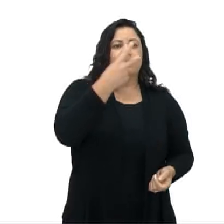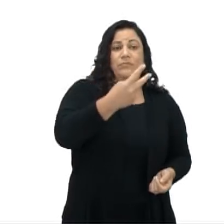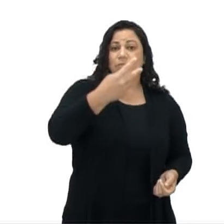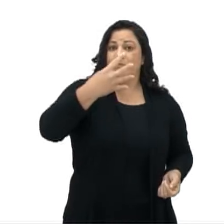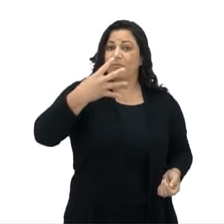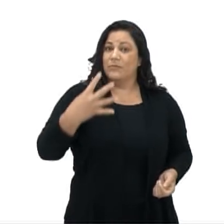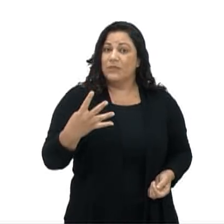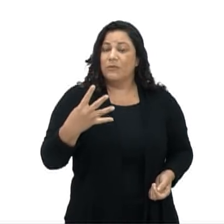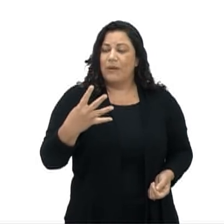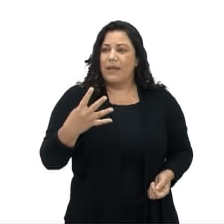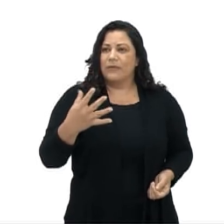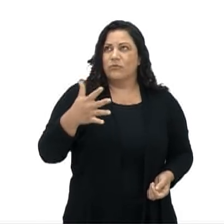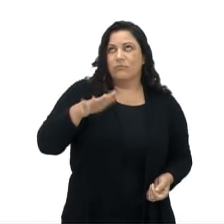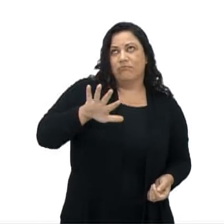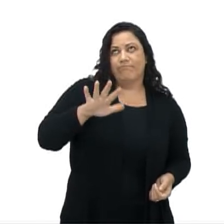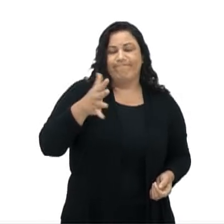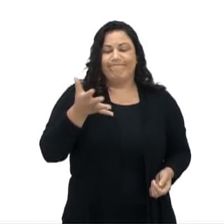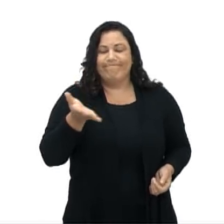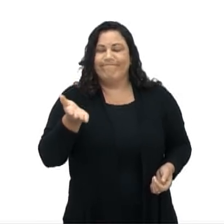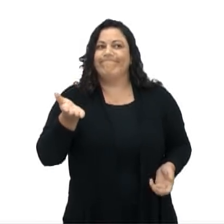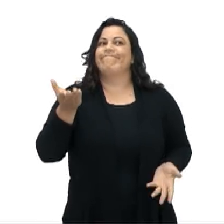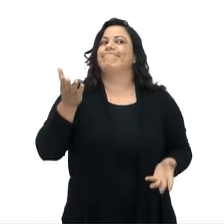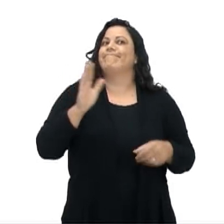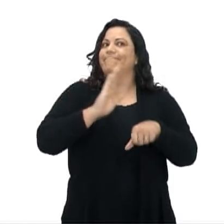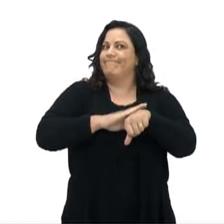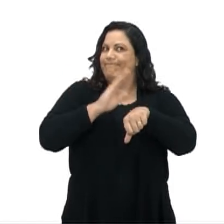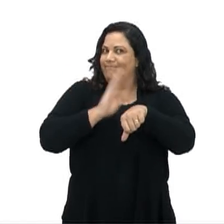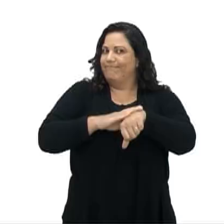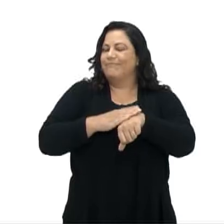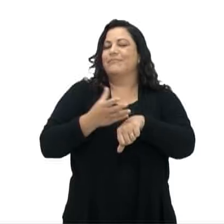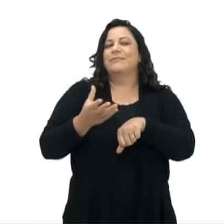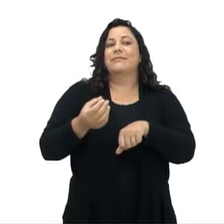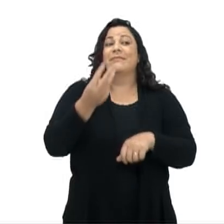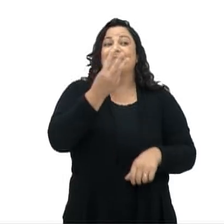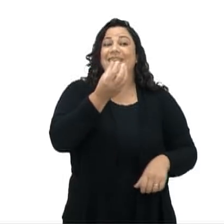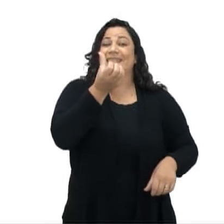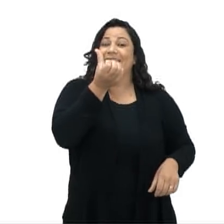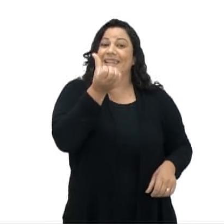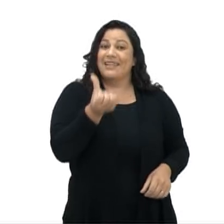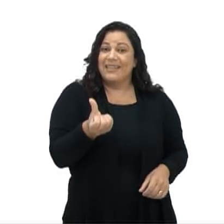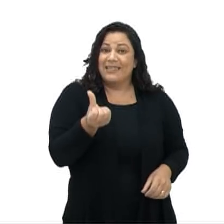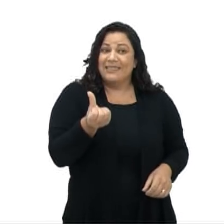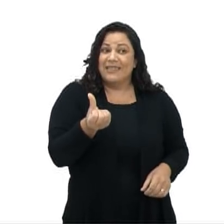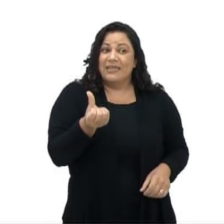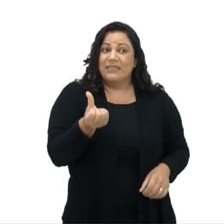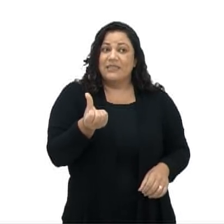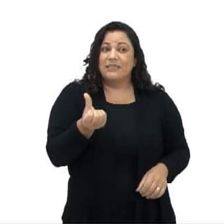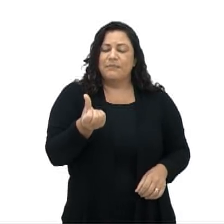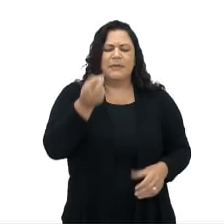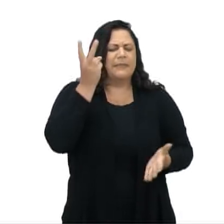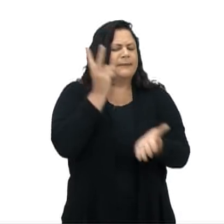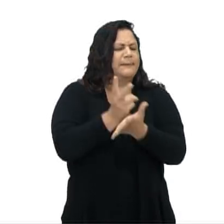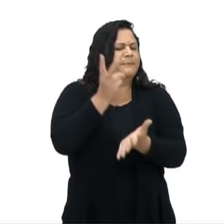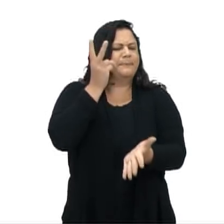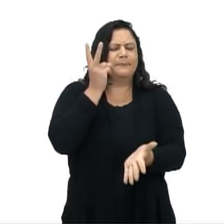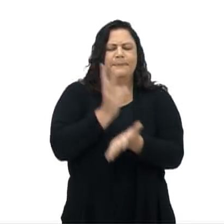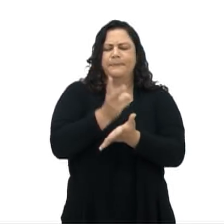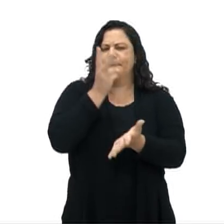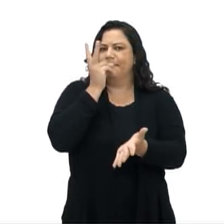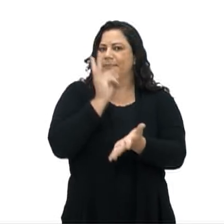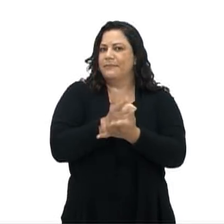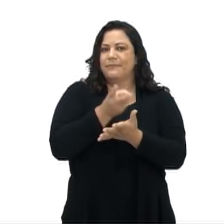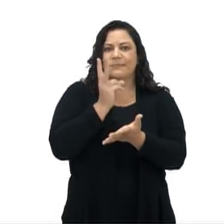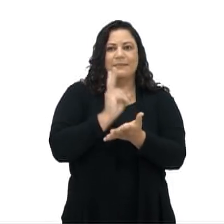pessoas afirmaram que passam muito tempo. Já 36 pessoas afirmaram que estão sempre conectados,